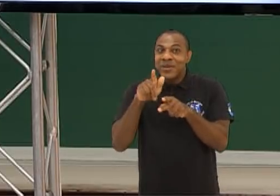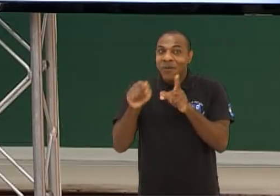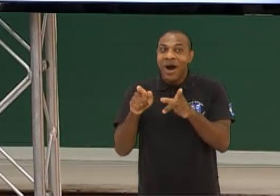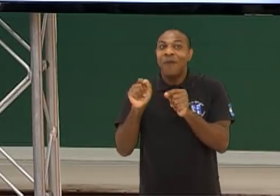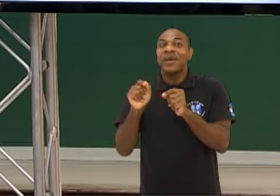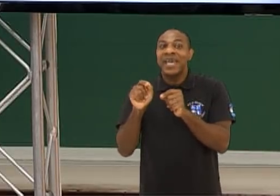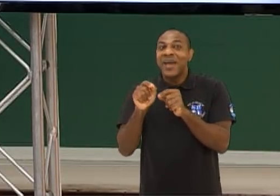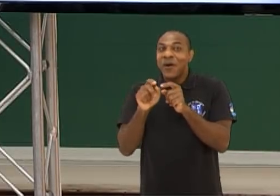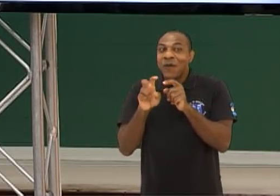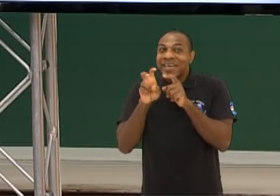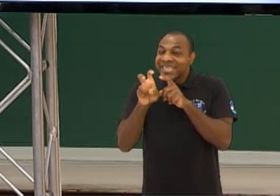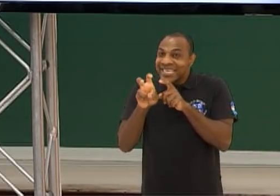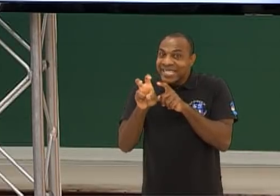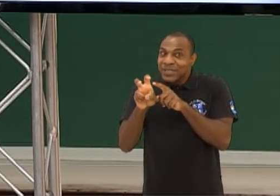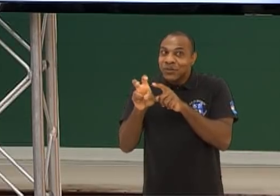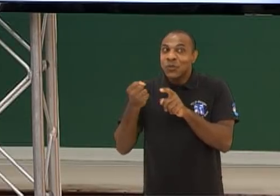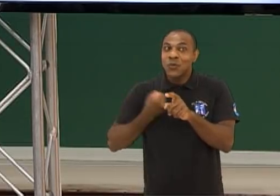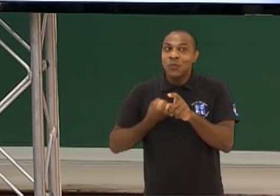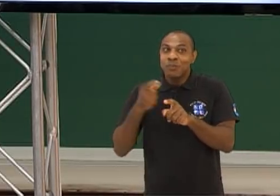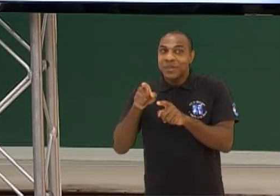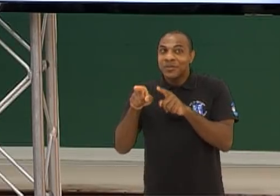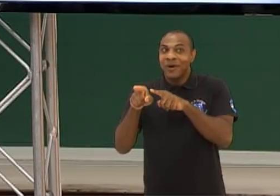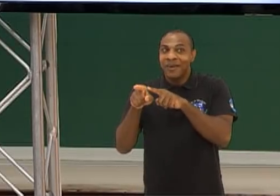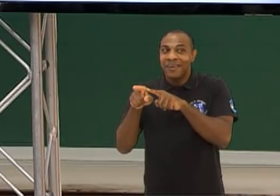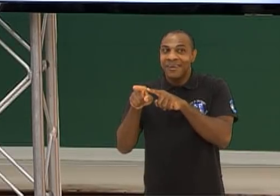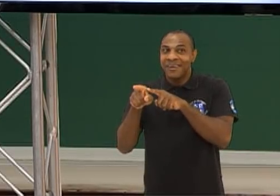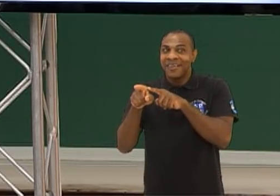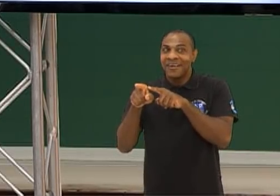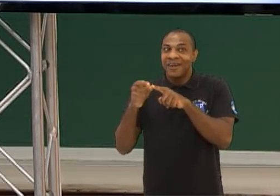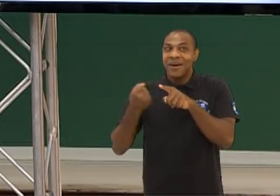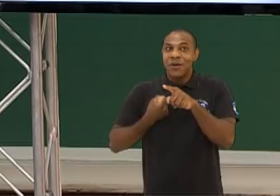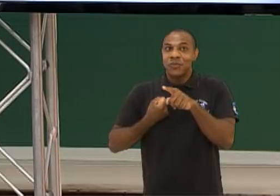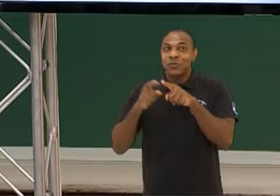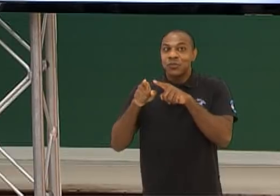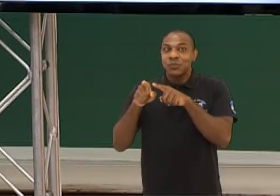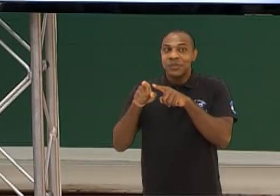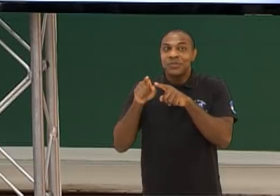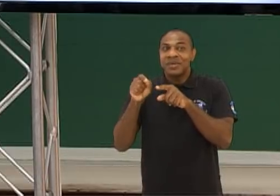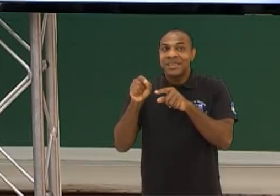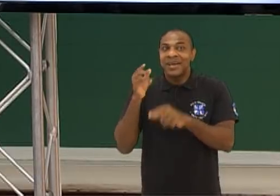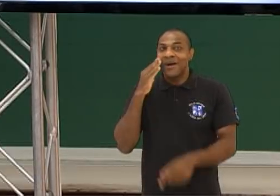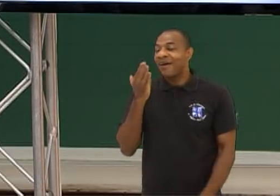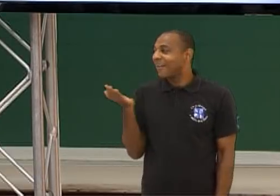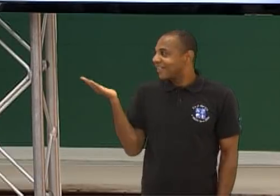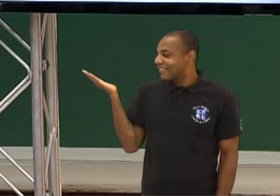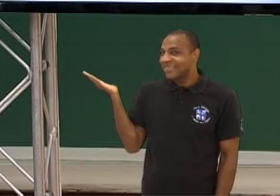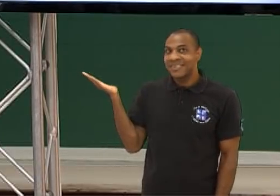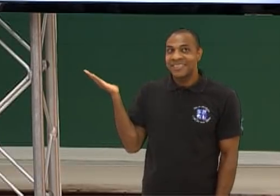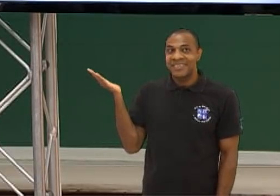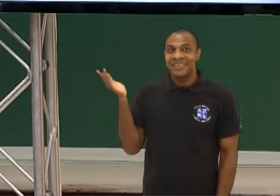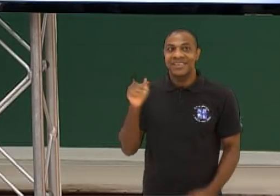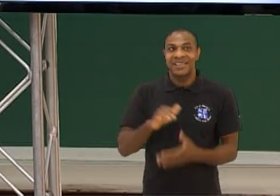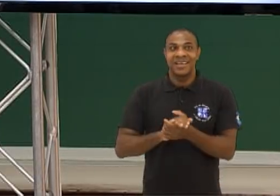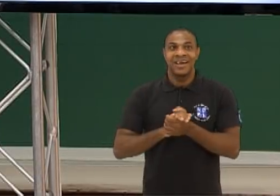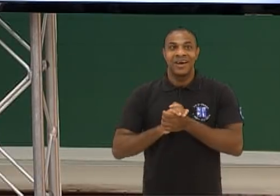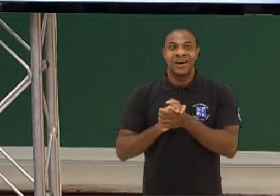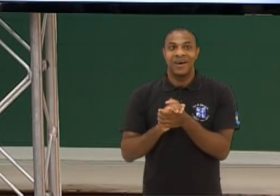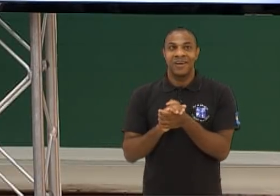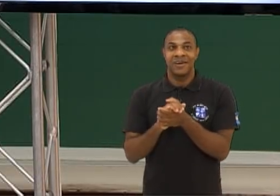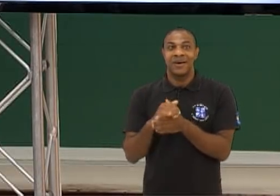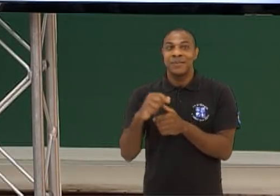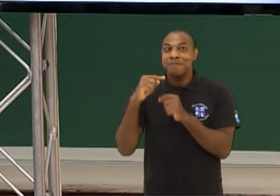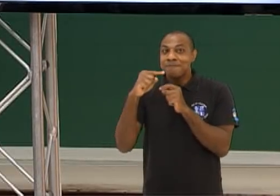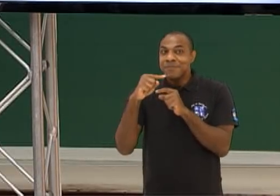tá? 2x é dobro. Se quadrado de x é x elevado à segunda potência, x ao quadrado. Tá?